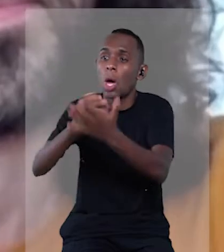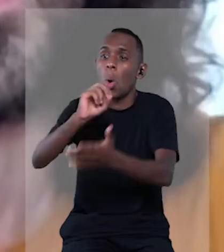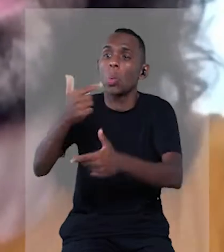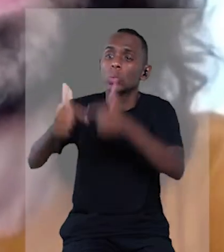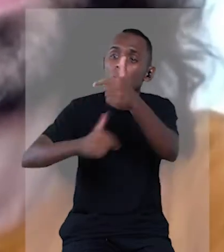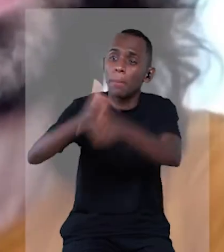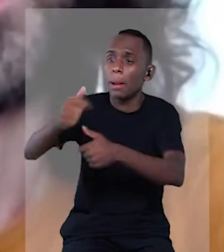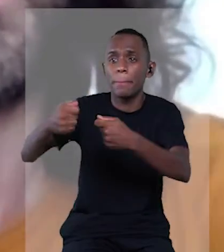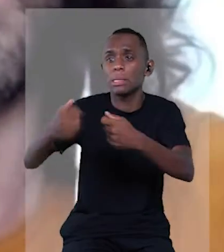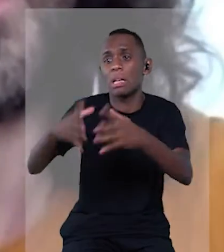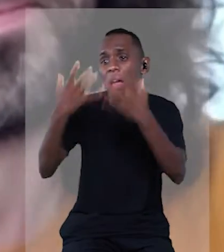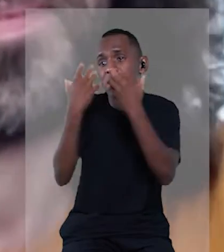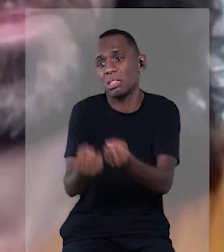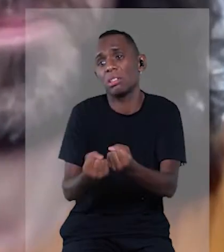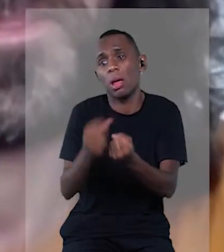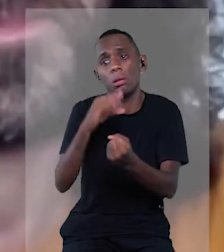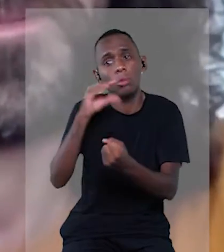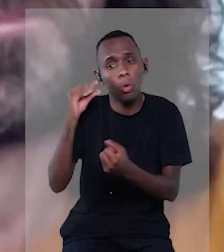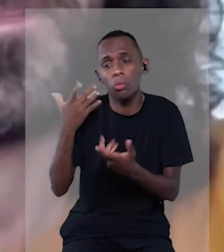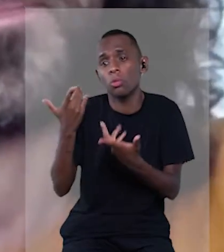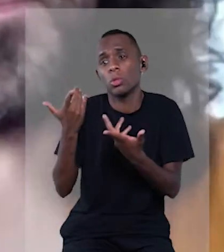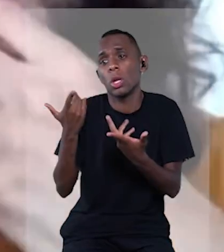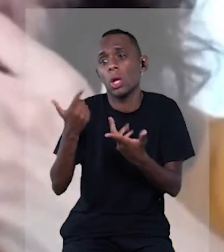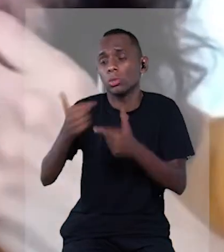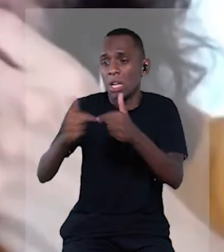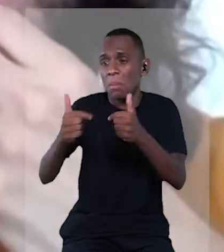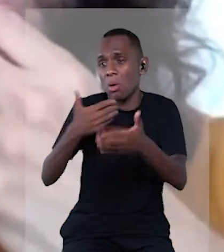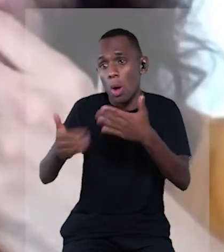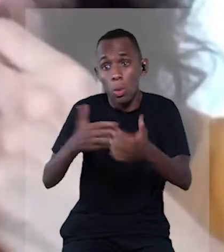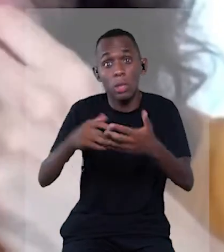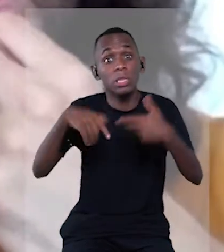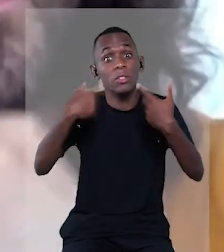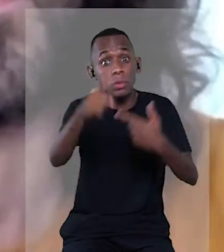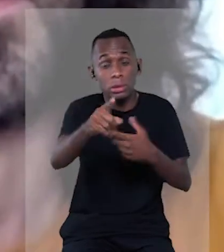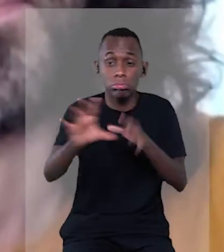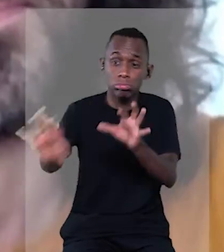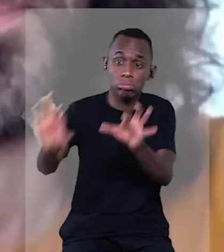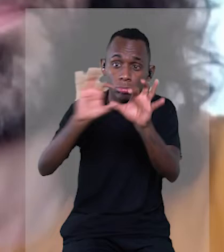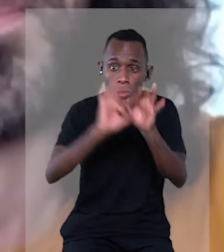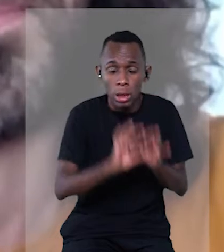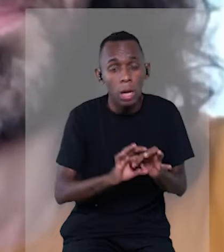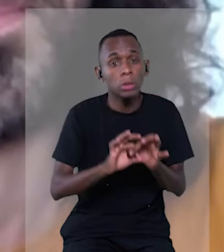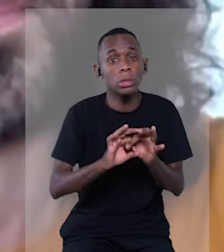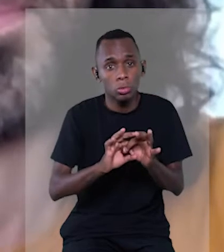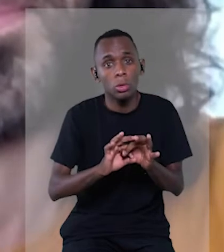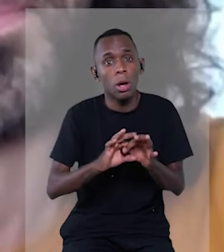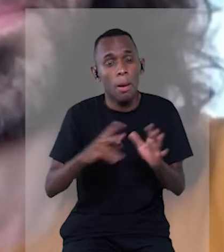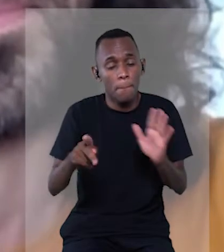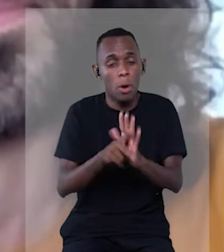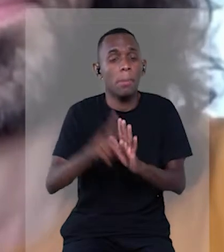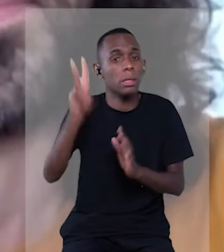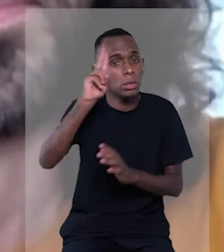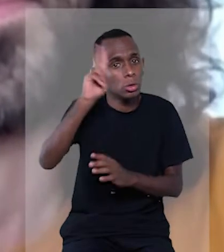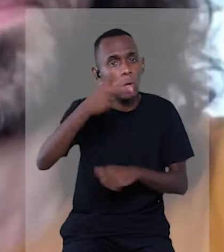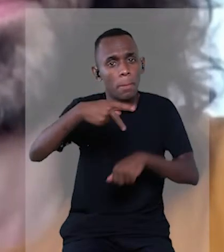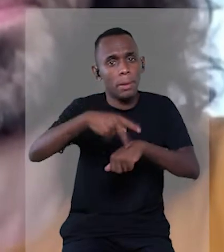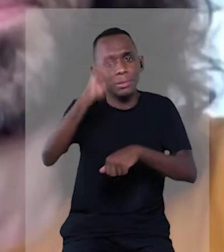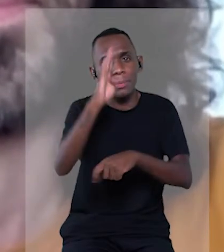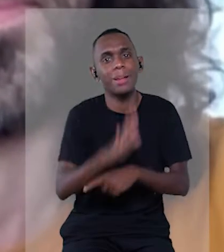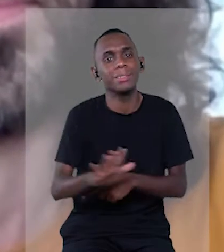fora. E sim, você traz para aqui, contextualizando com a história do Brasil. Eu falei, gente, que legal,